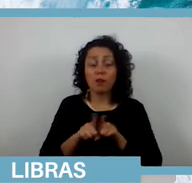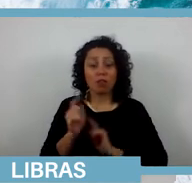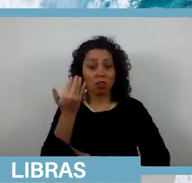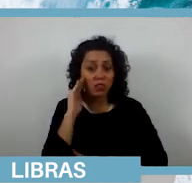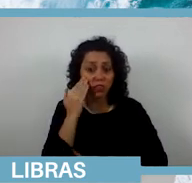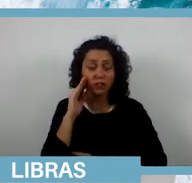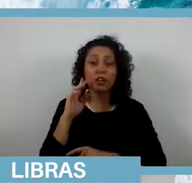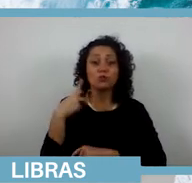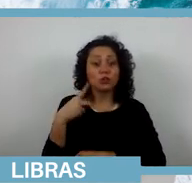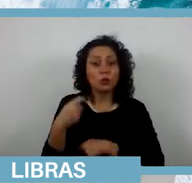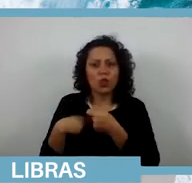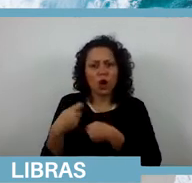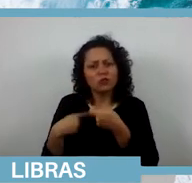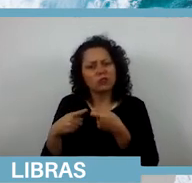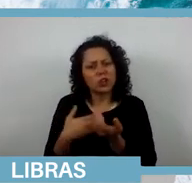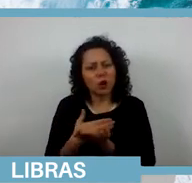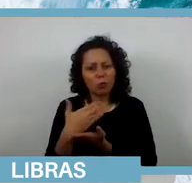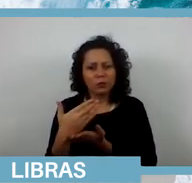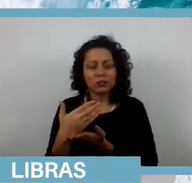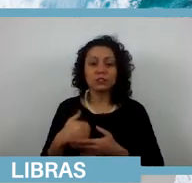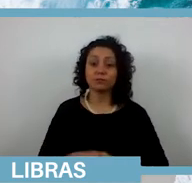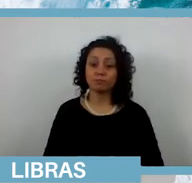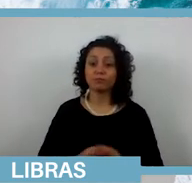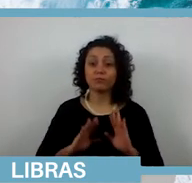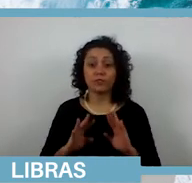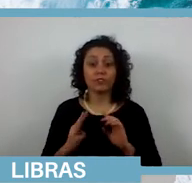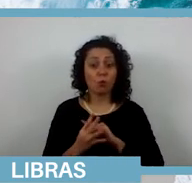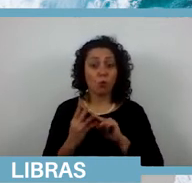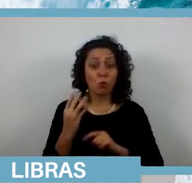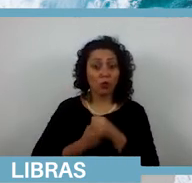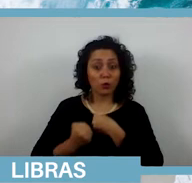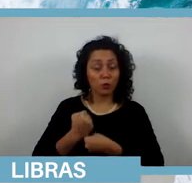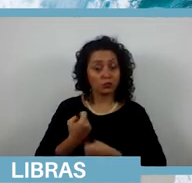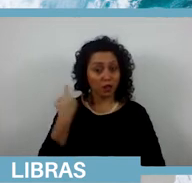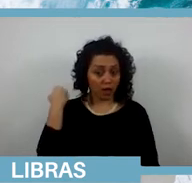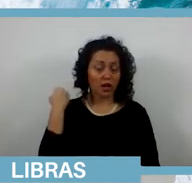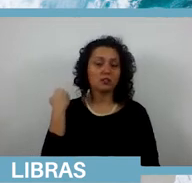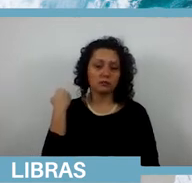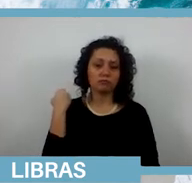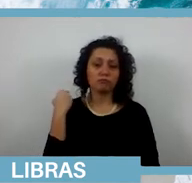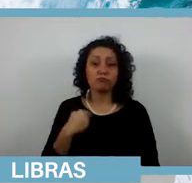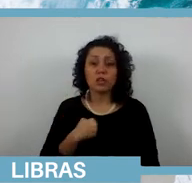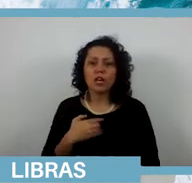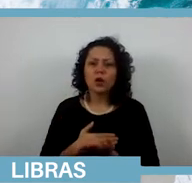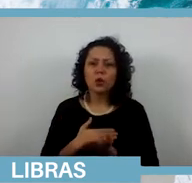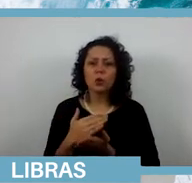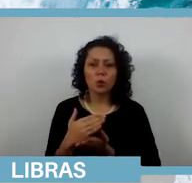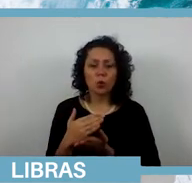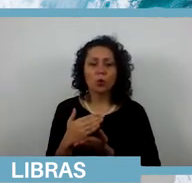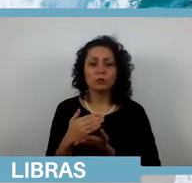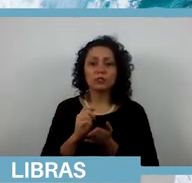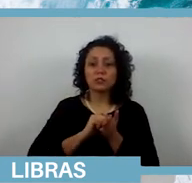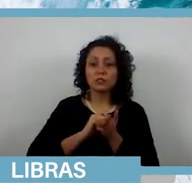de quem está começando. Bom, então 4 anos atrás Eu comecei a Inspira